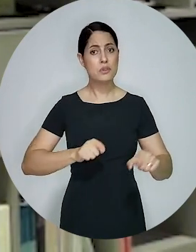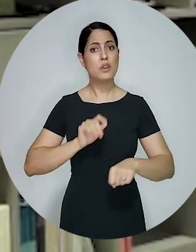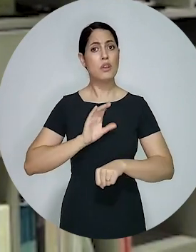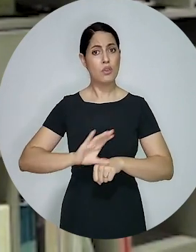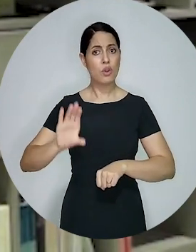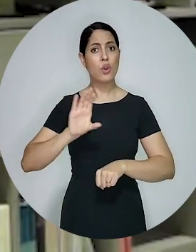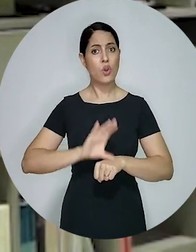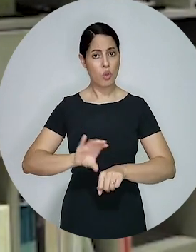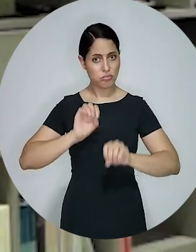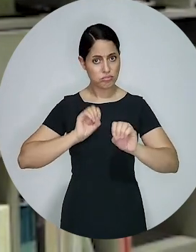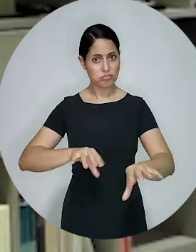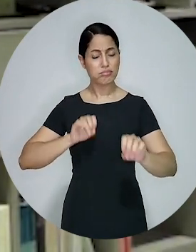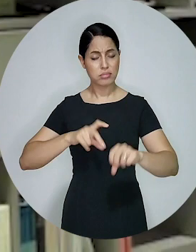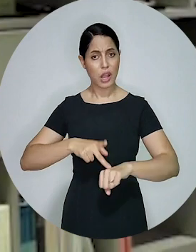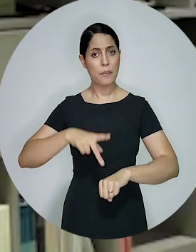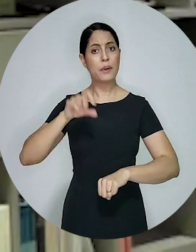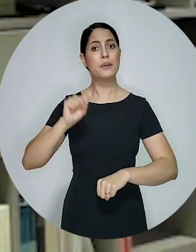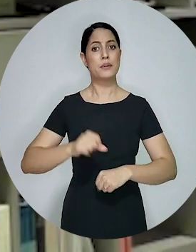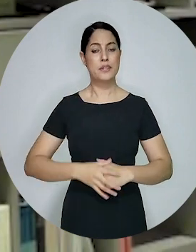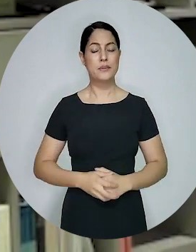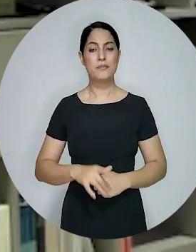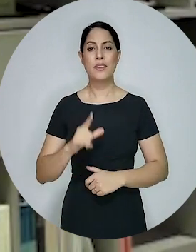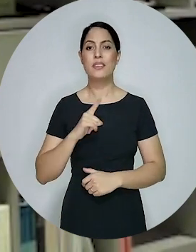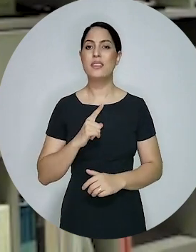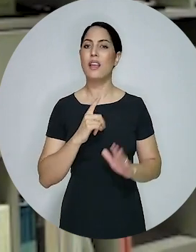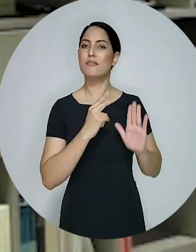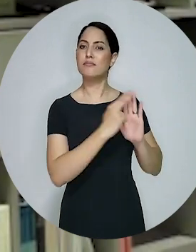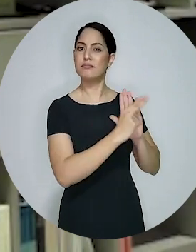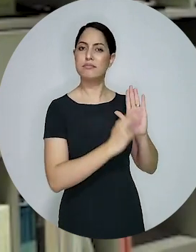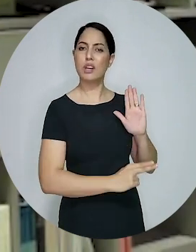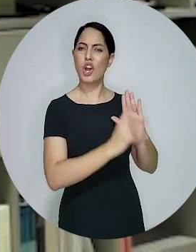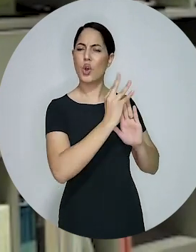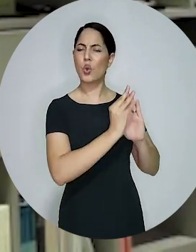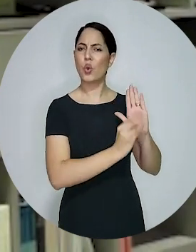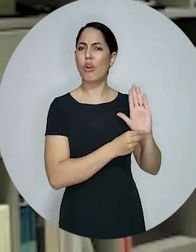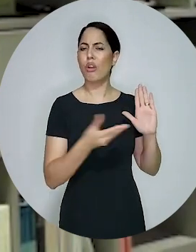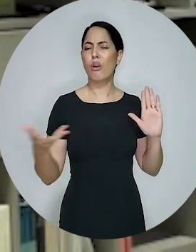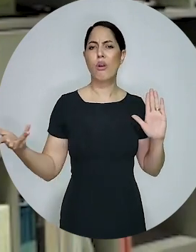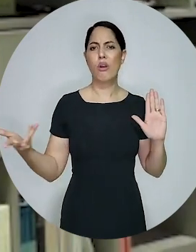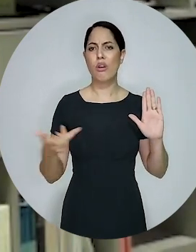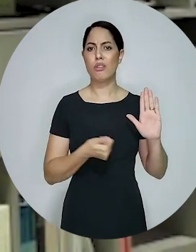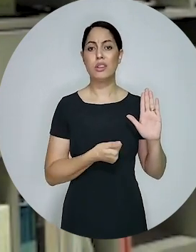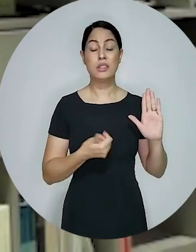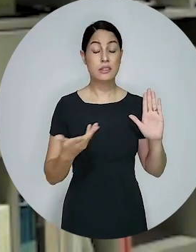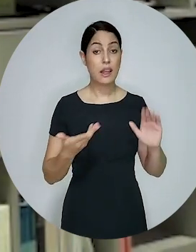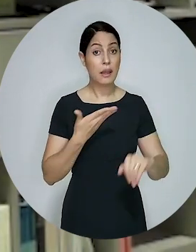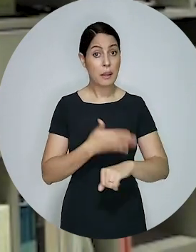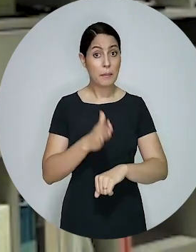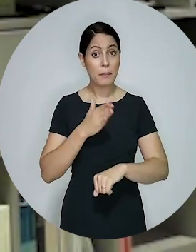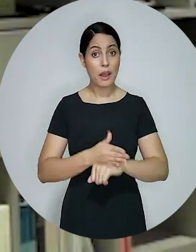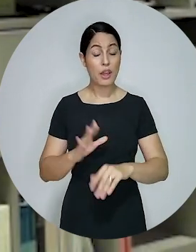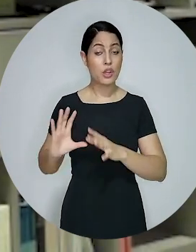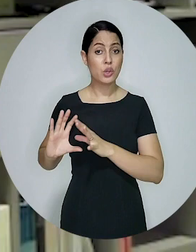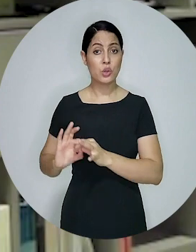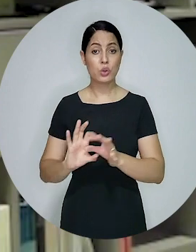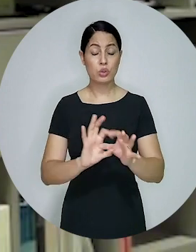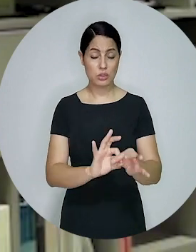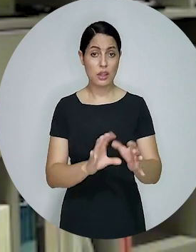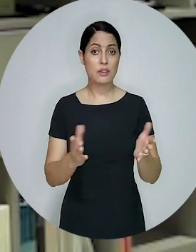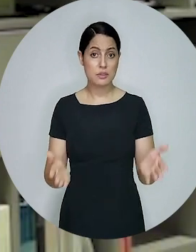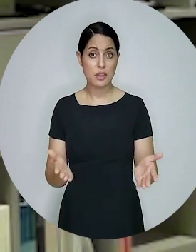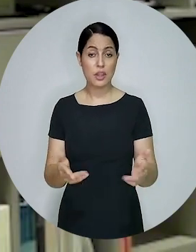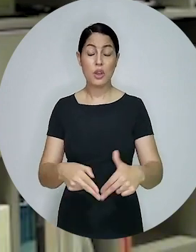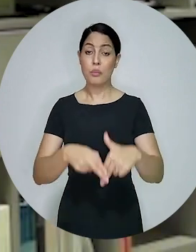um conteúdo reunindo grandes nomes da advocacia nacional, com a preocupação eminentemente